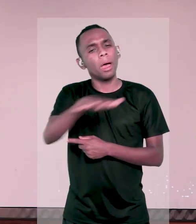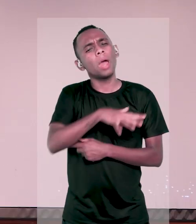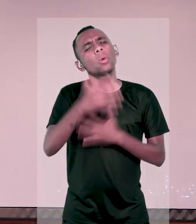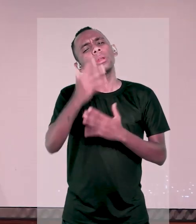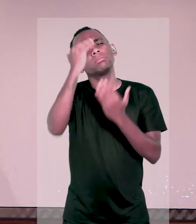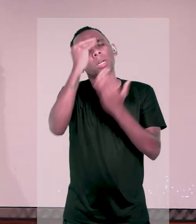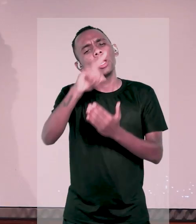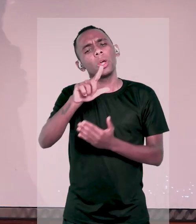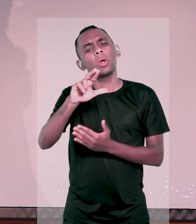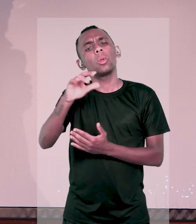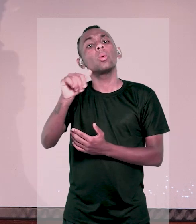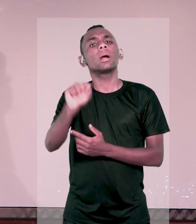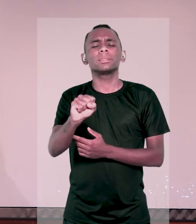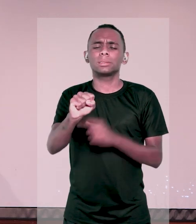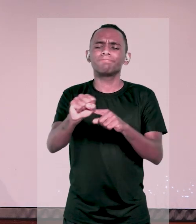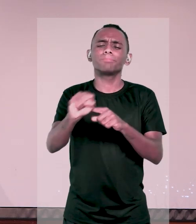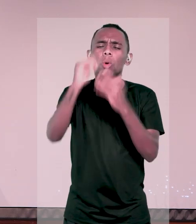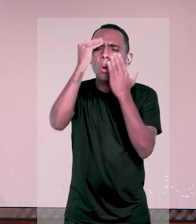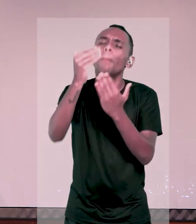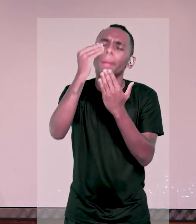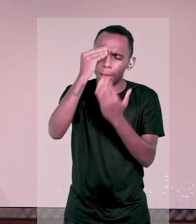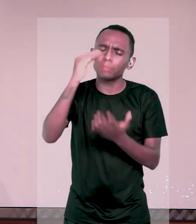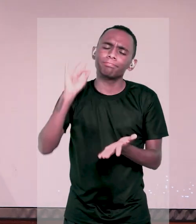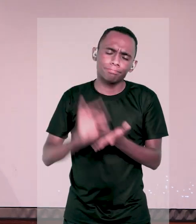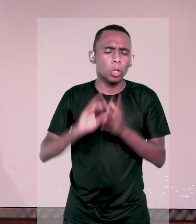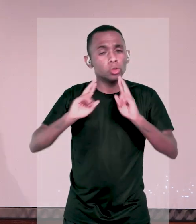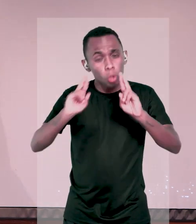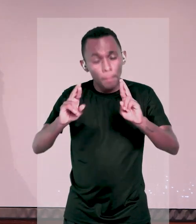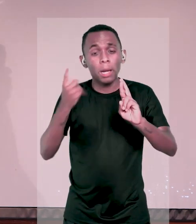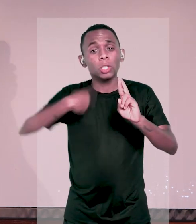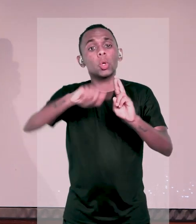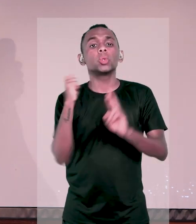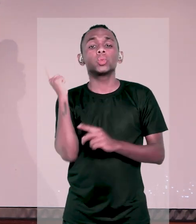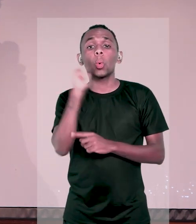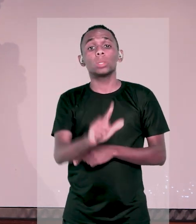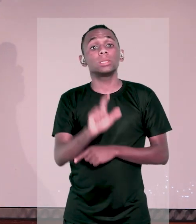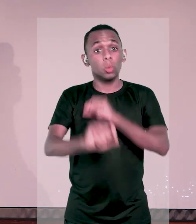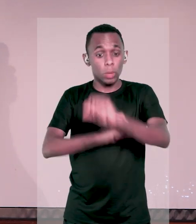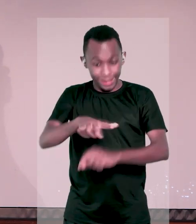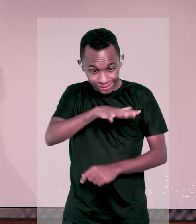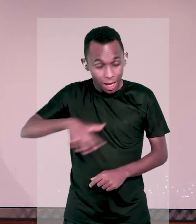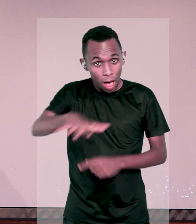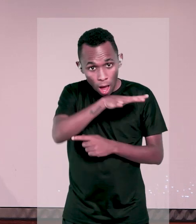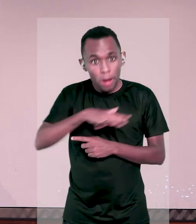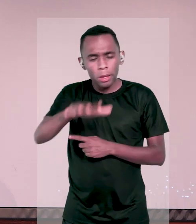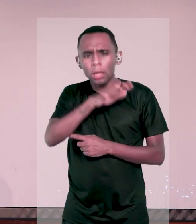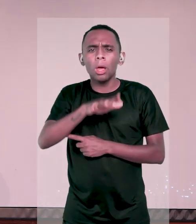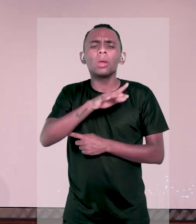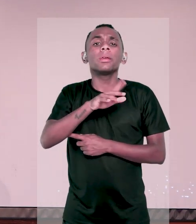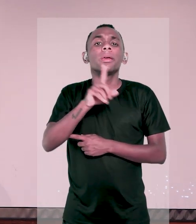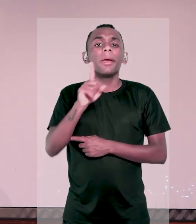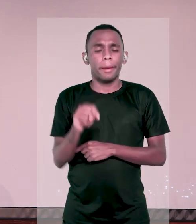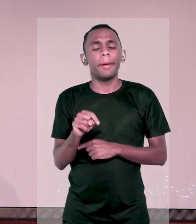Então, gente, marca também o retorno do projeto Sempre um Papo a este espaço. Eu queria agradecer muito o Lucas Amorim. Cadê o